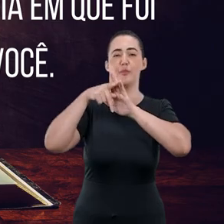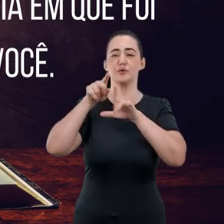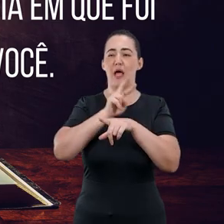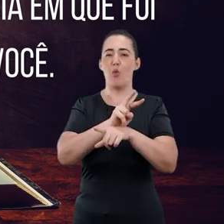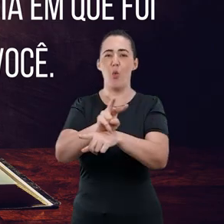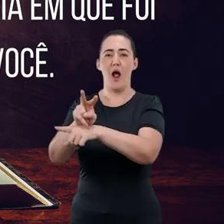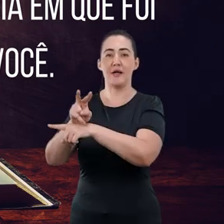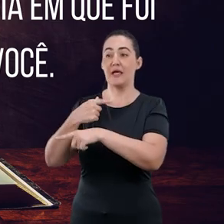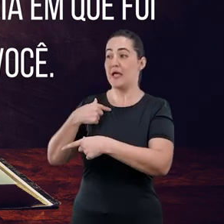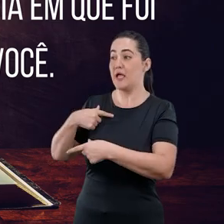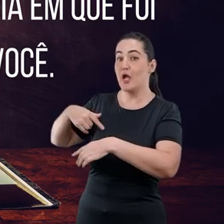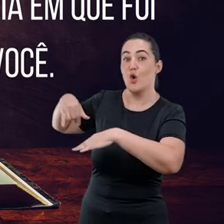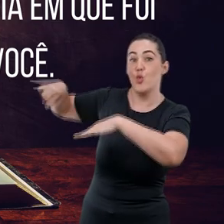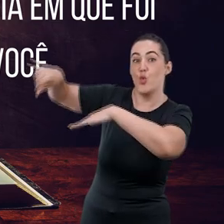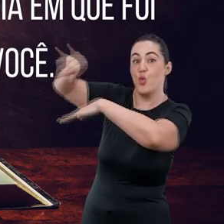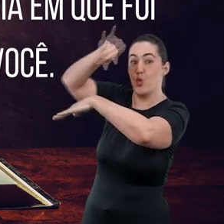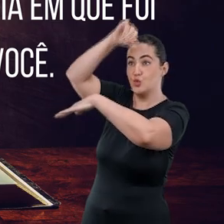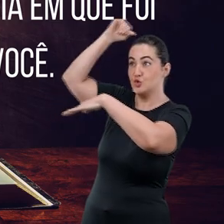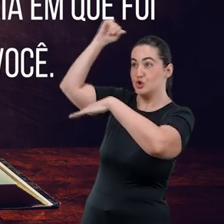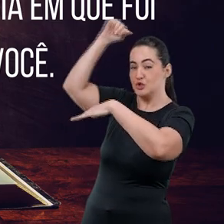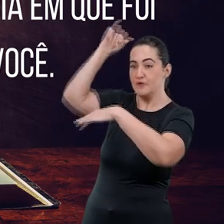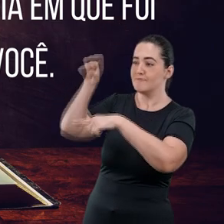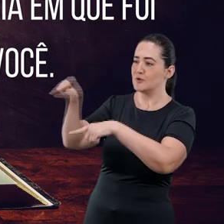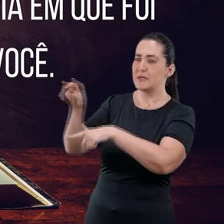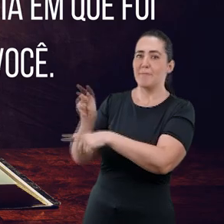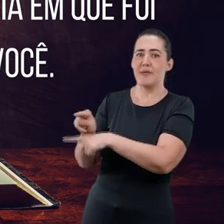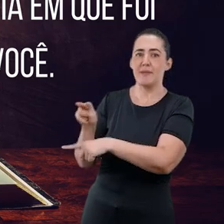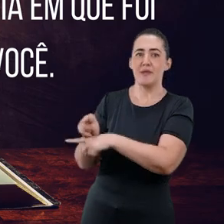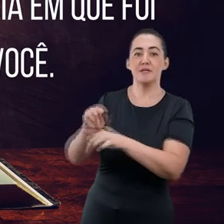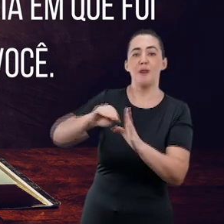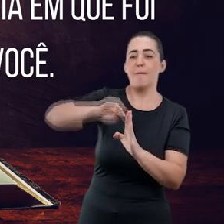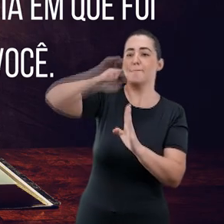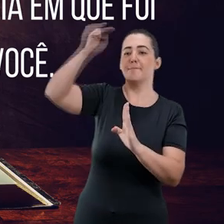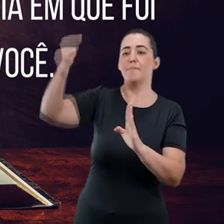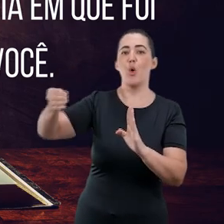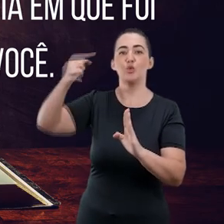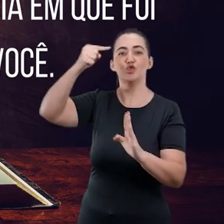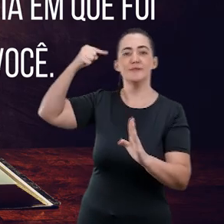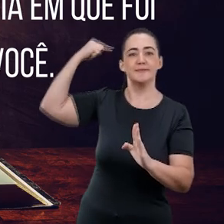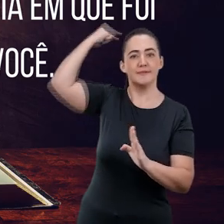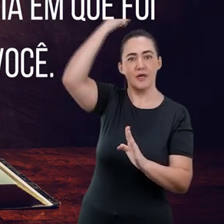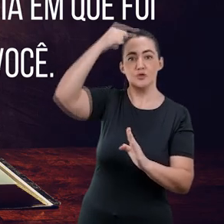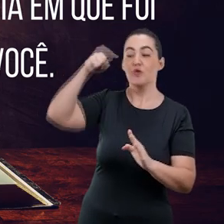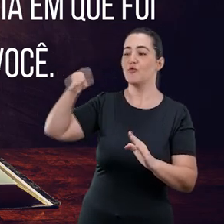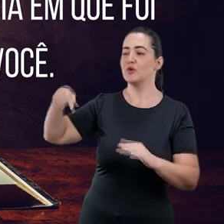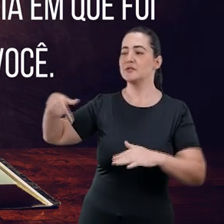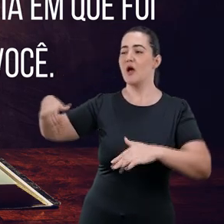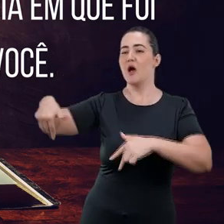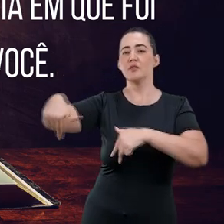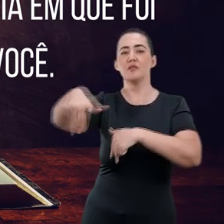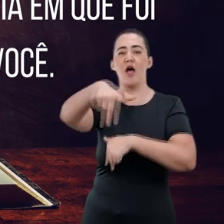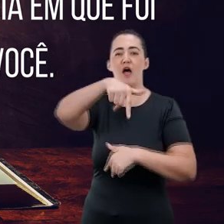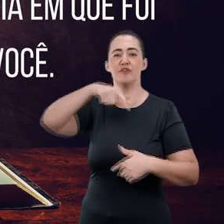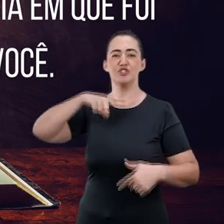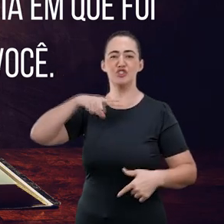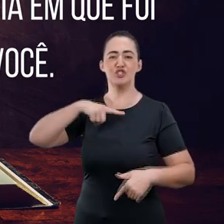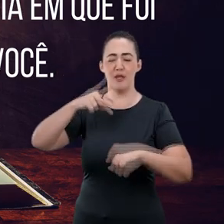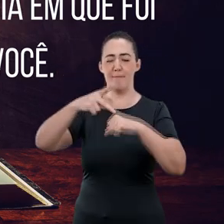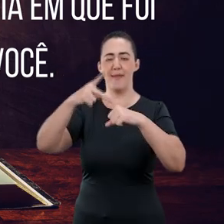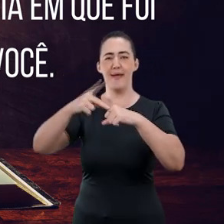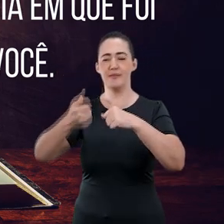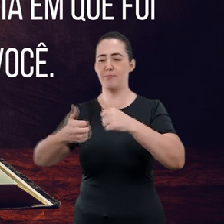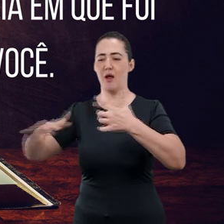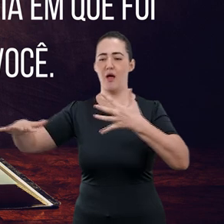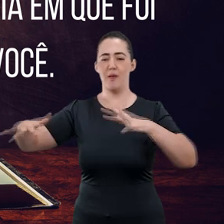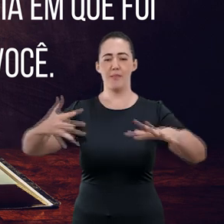o estabeleci. Você permanecia no monte santo de Deus e andava no meio das pedras brilhantes. Você era